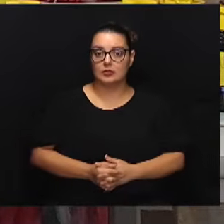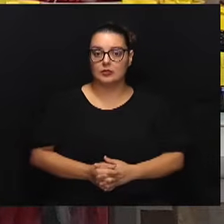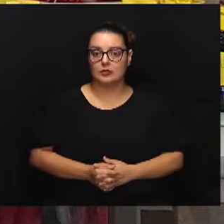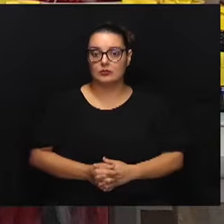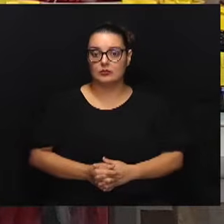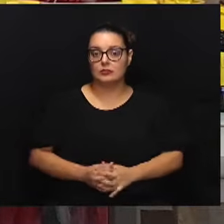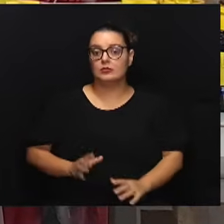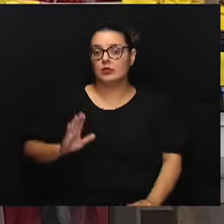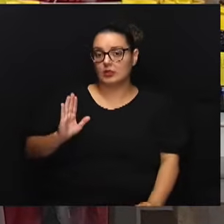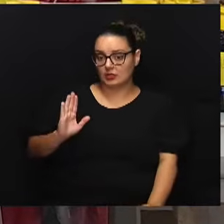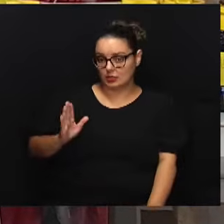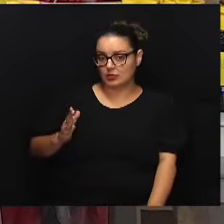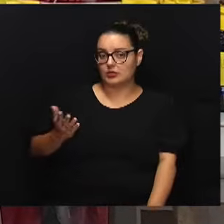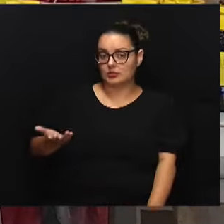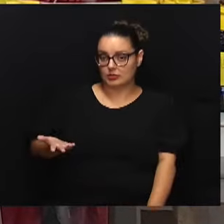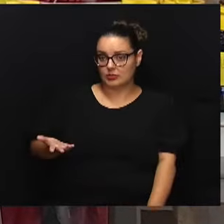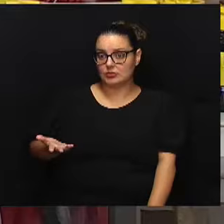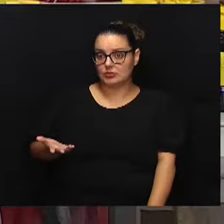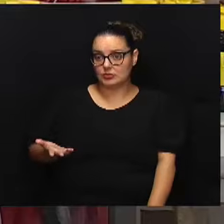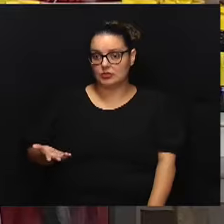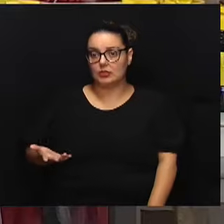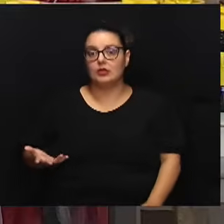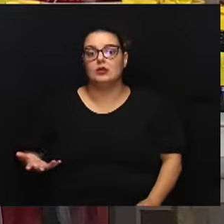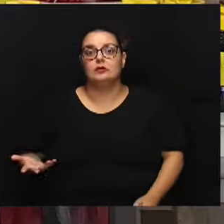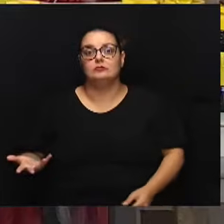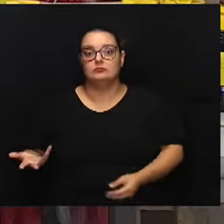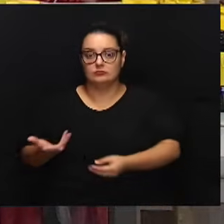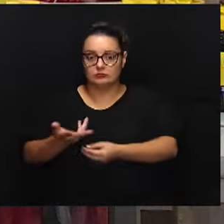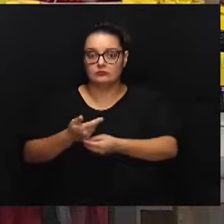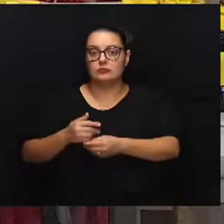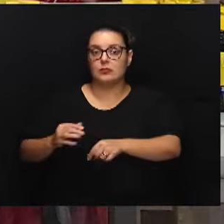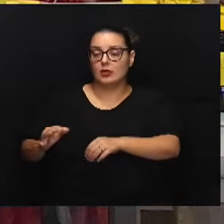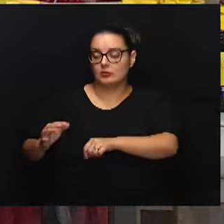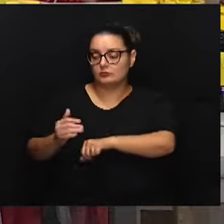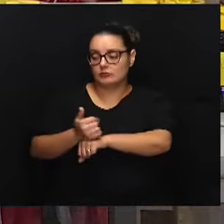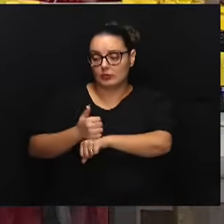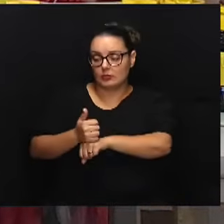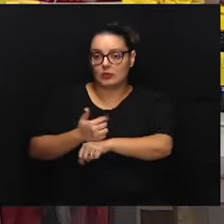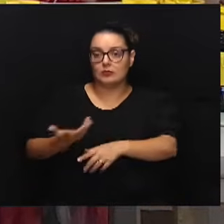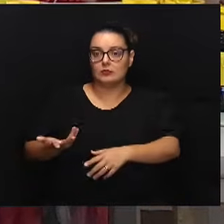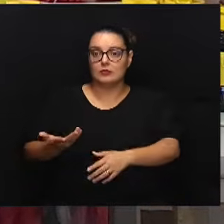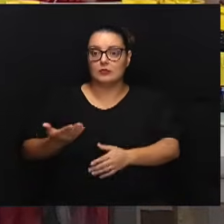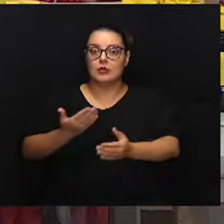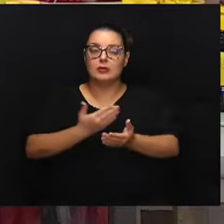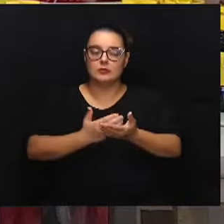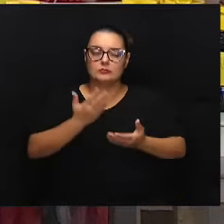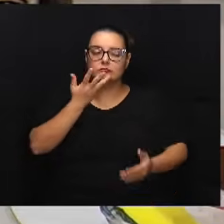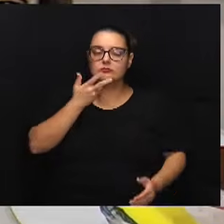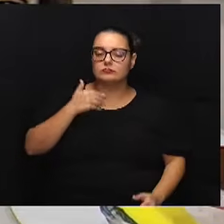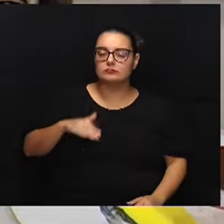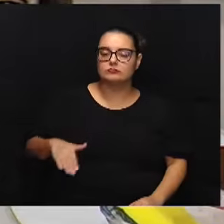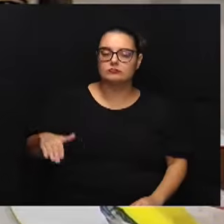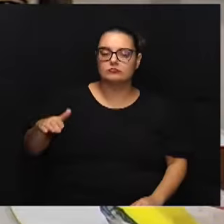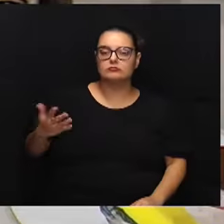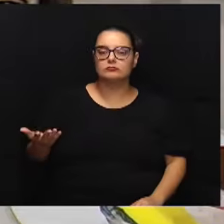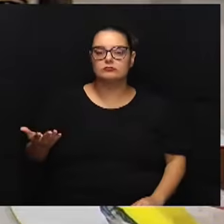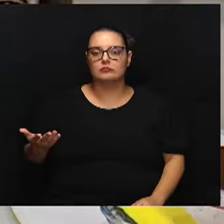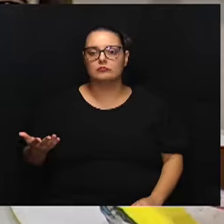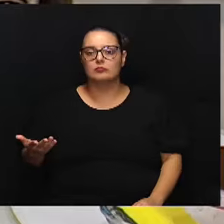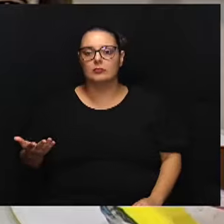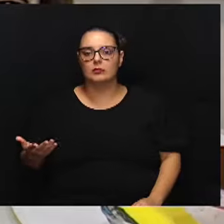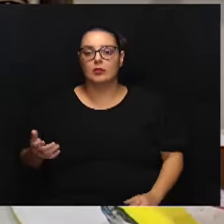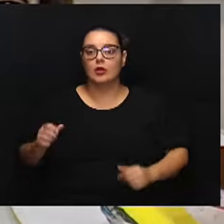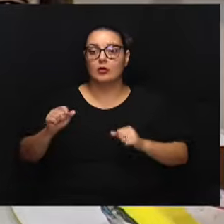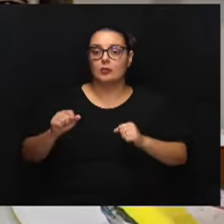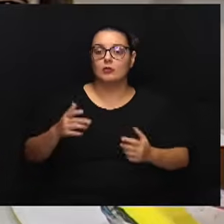já estão, né, gabaritadas com relação às artes, mas esses lampejos começaram de infância, a conseguir